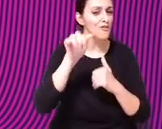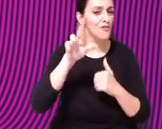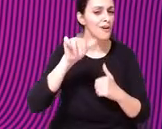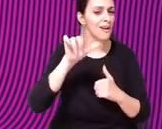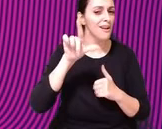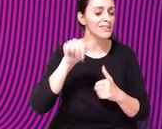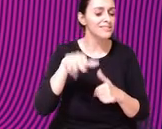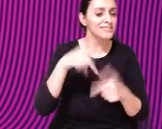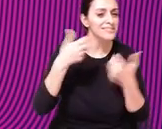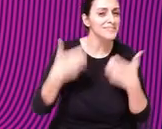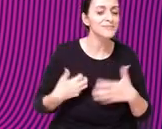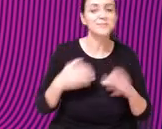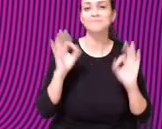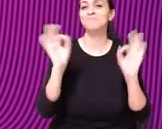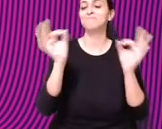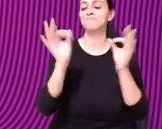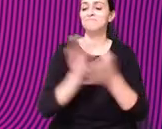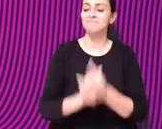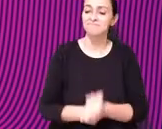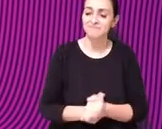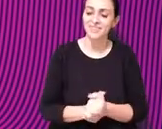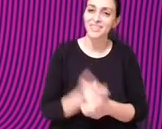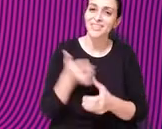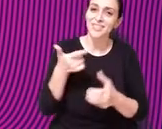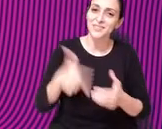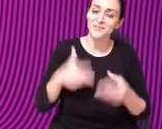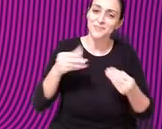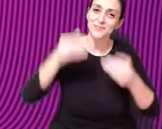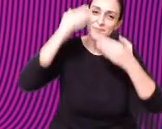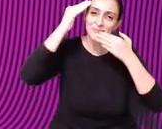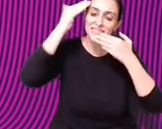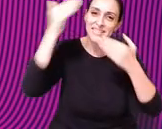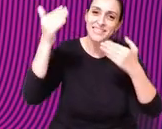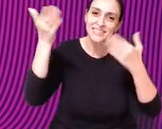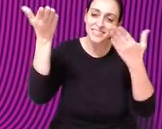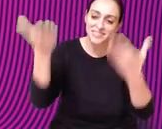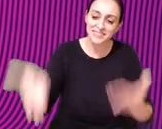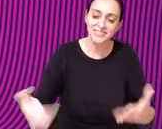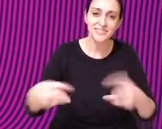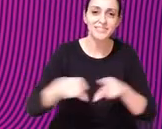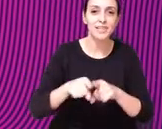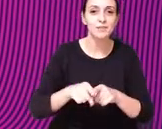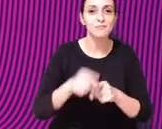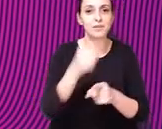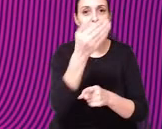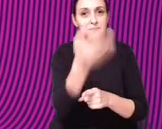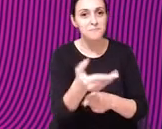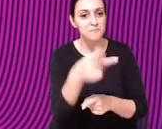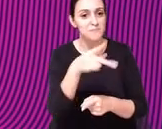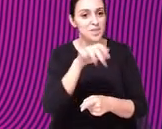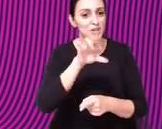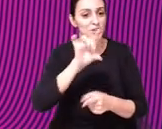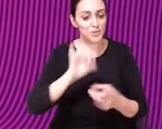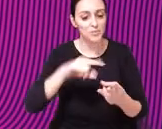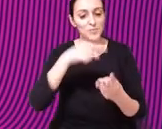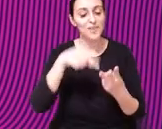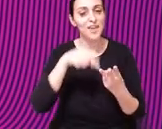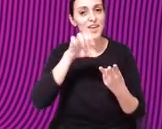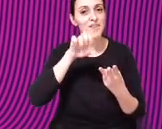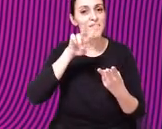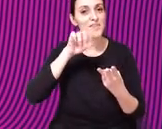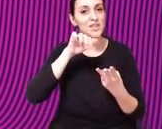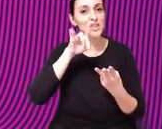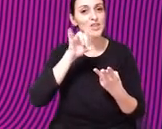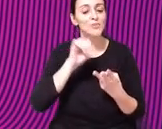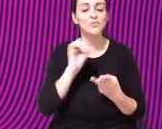Então, mais uma vez, obrigado, Furlan, obrigado, Pedro, obrigado, Evandro, pela